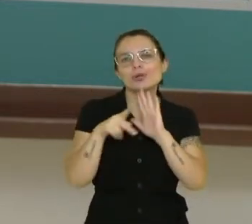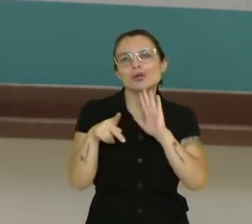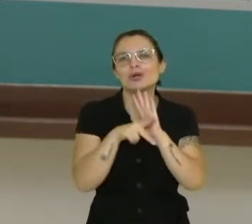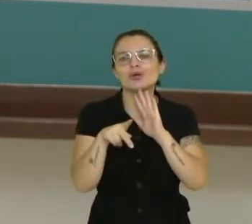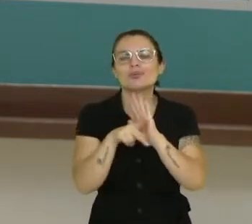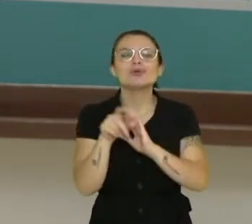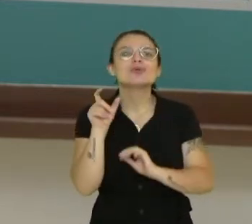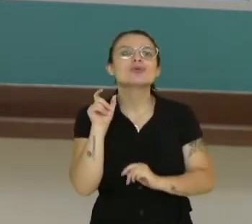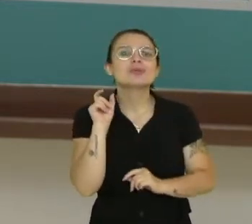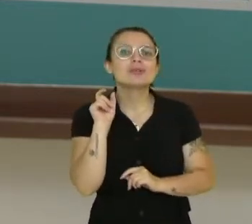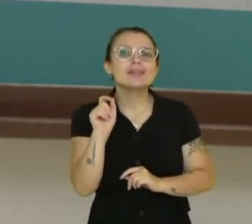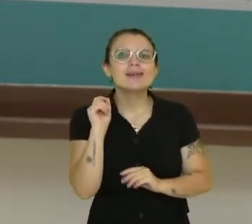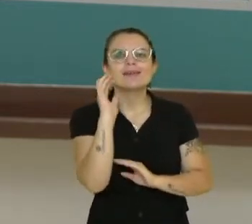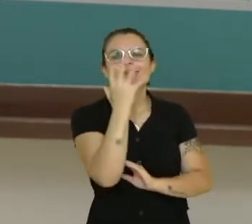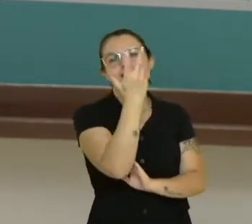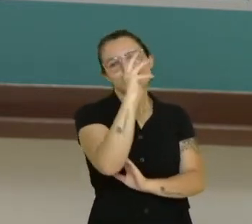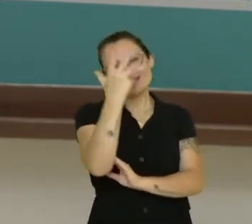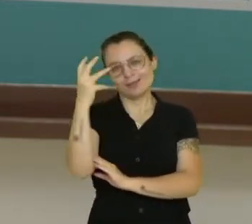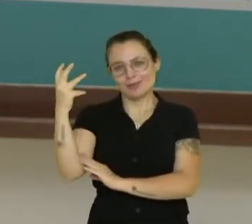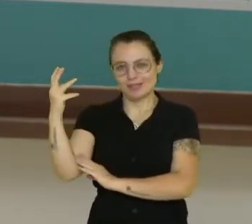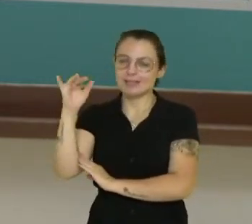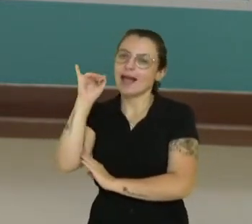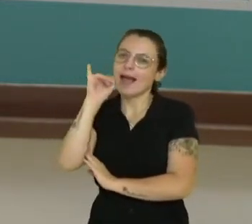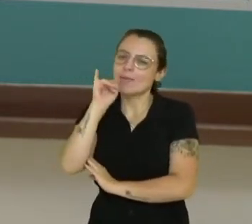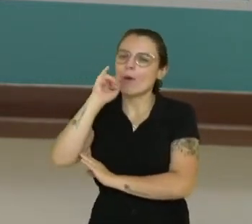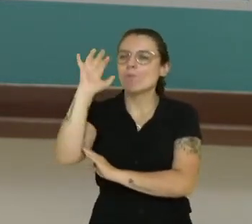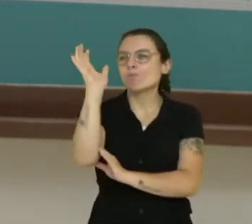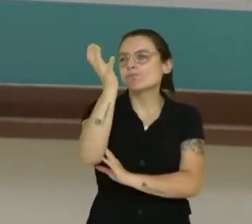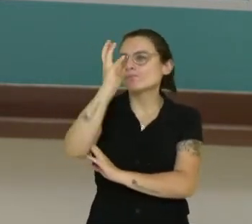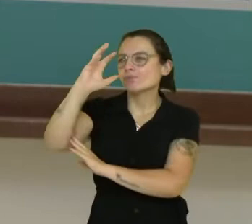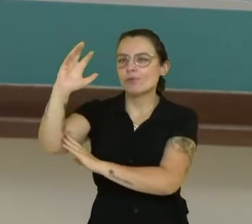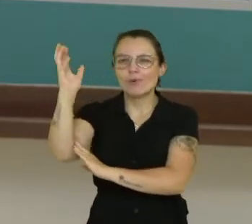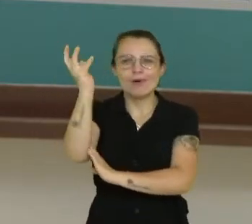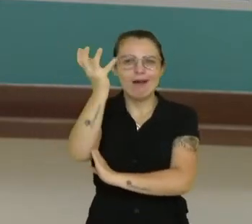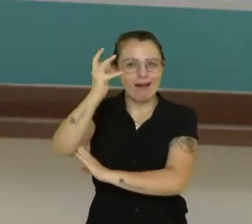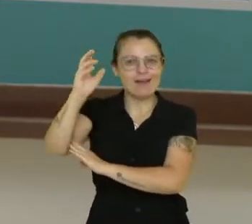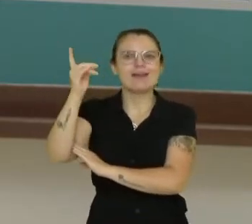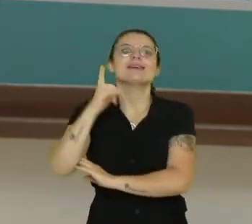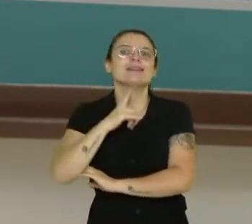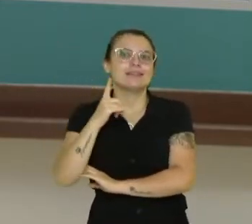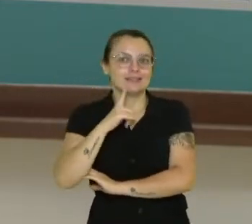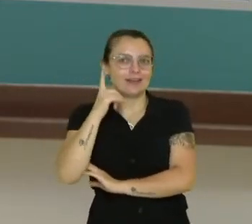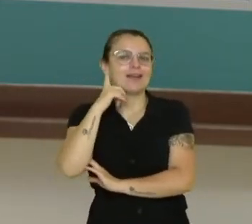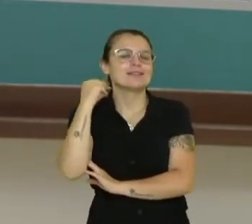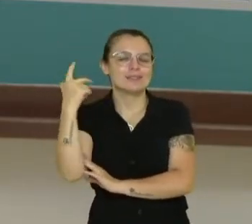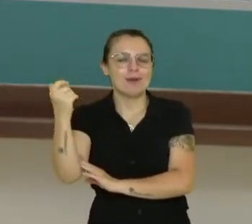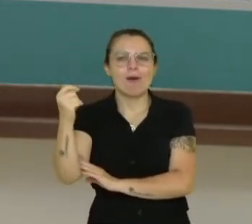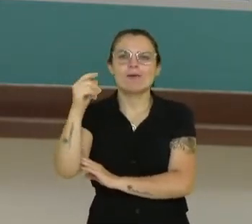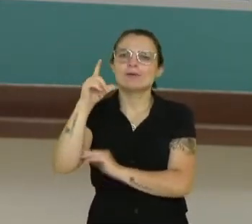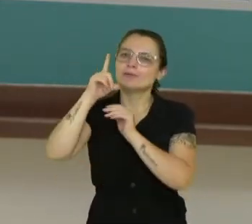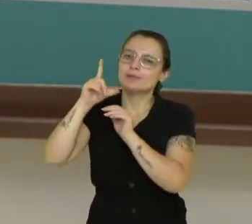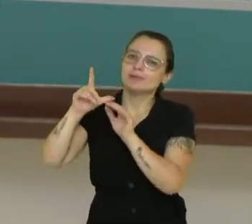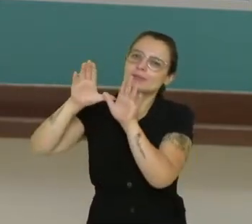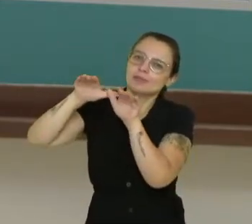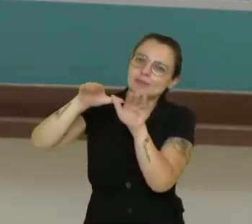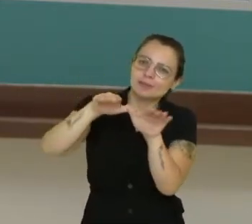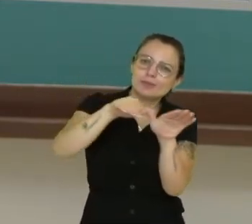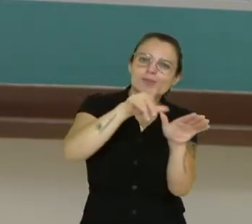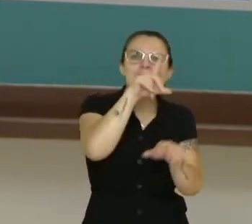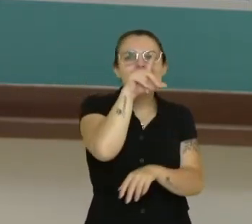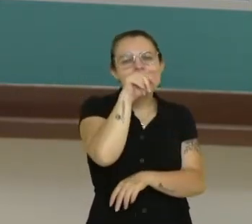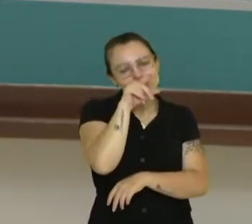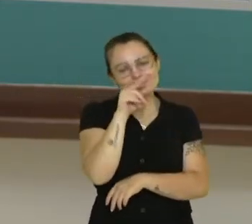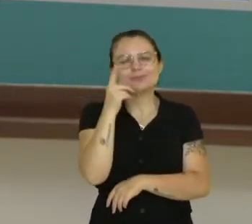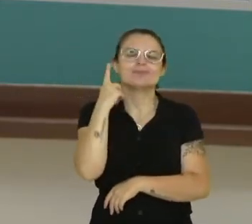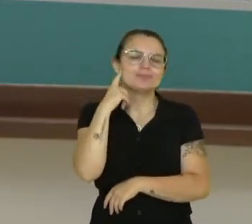são produzidos pela natureza, que não tem a intervenção da mão do homem. Por exemplo, o assovio